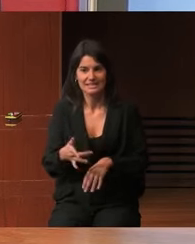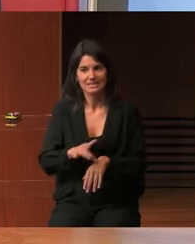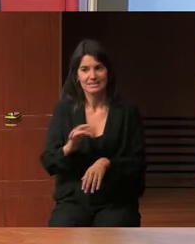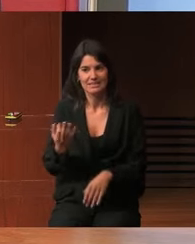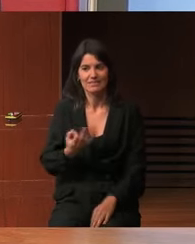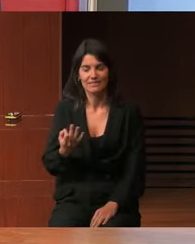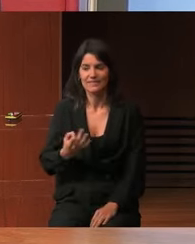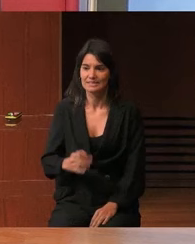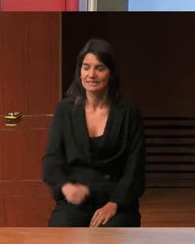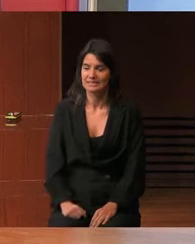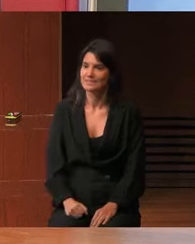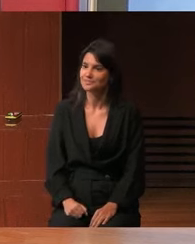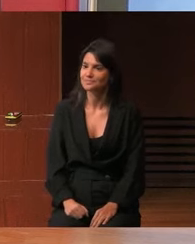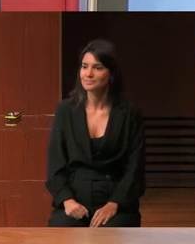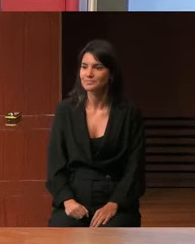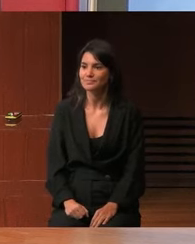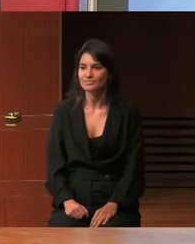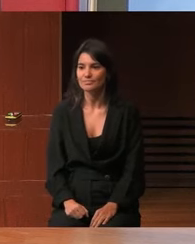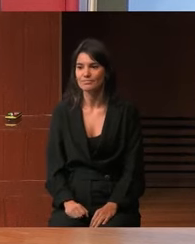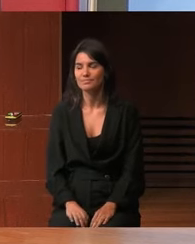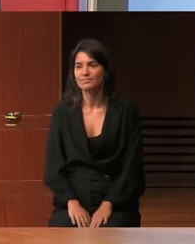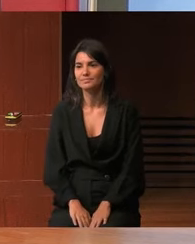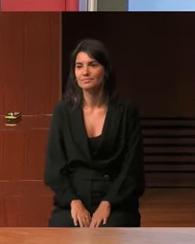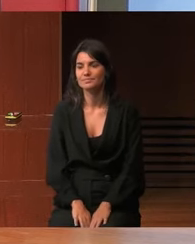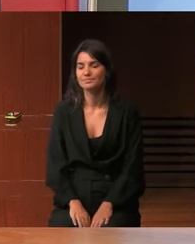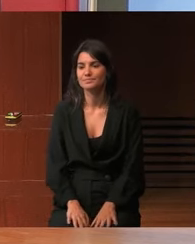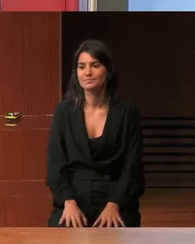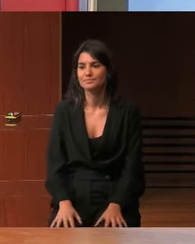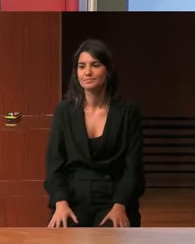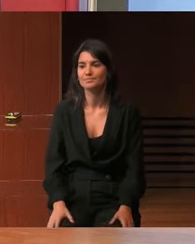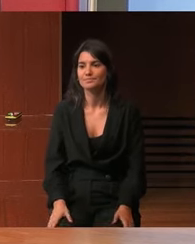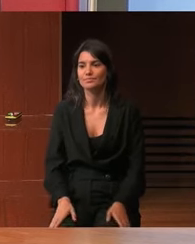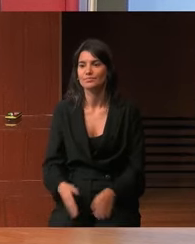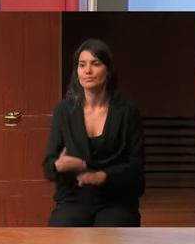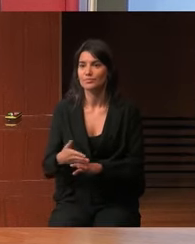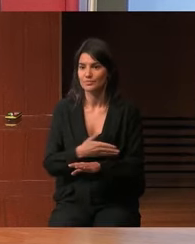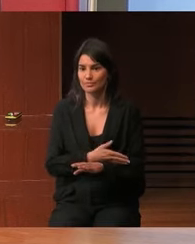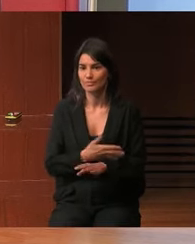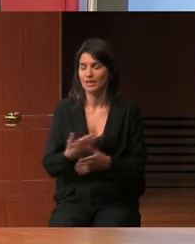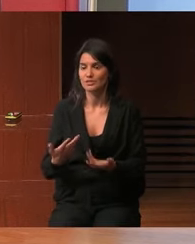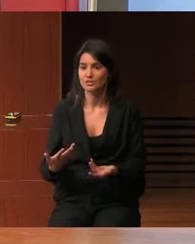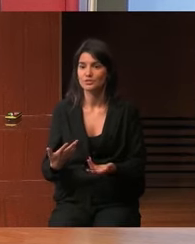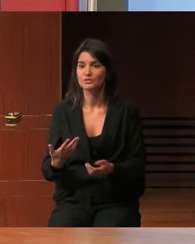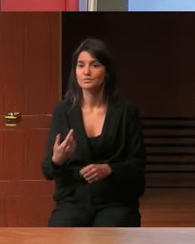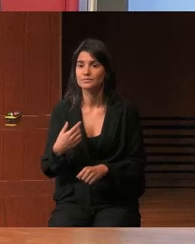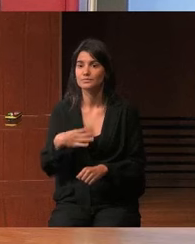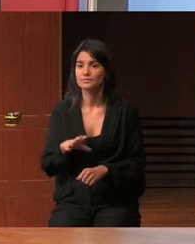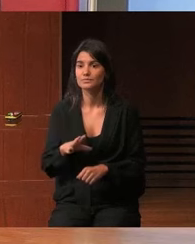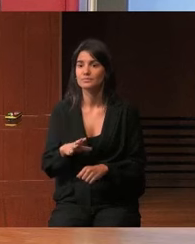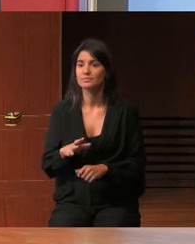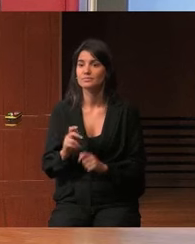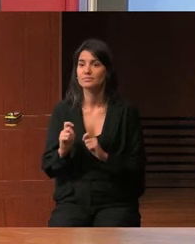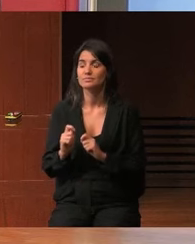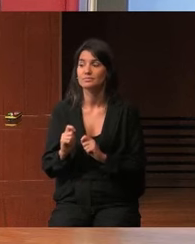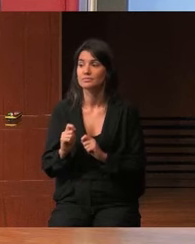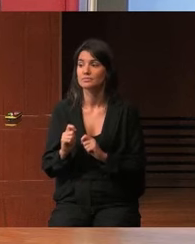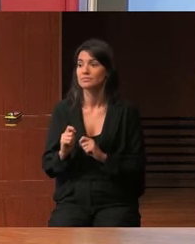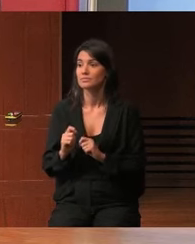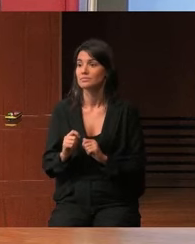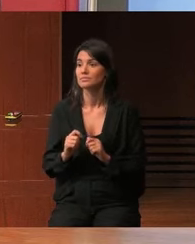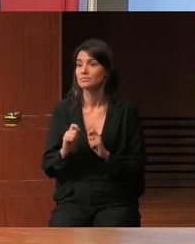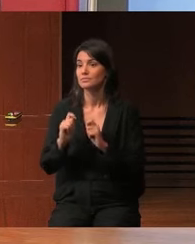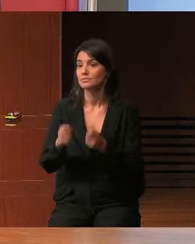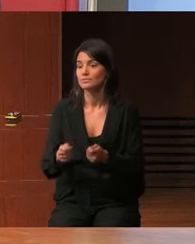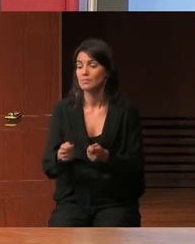tema é sensível. E antes de passar a palavra para possamos ainda ter tempo para